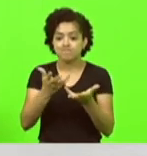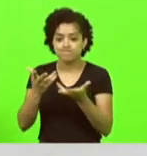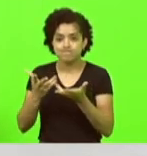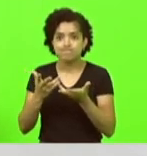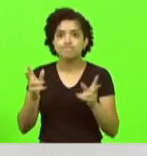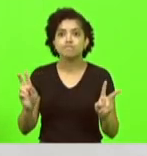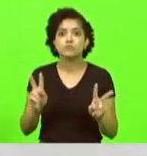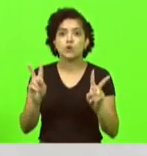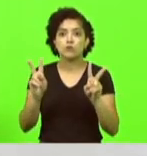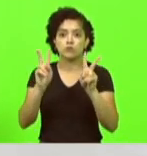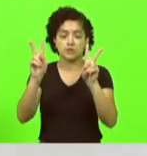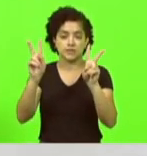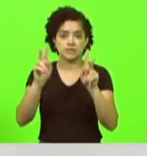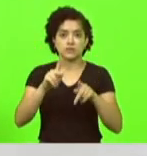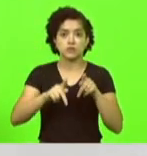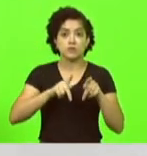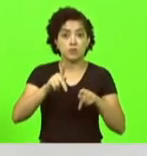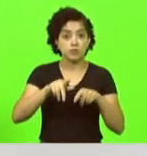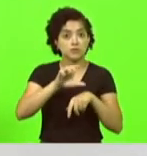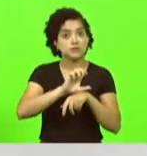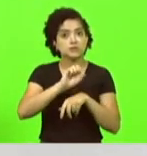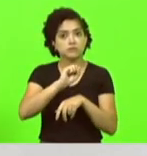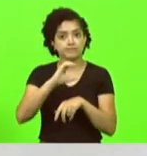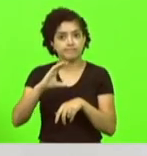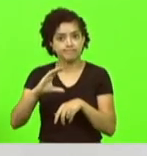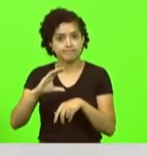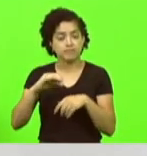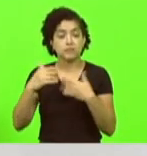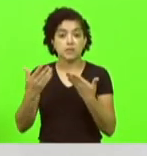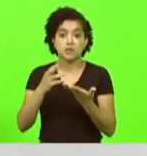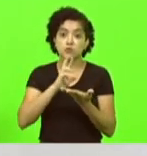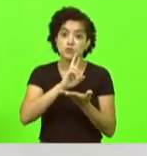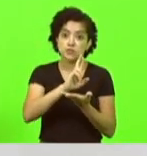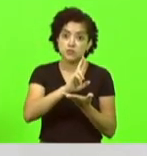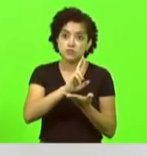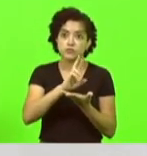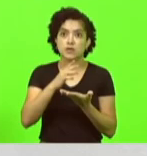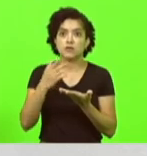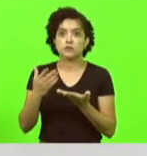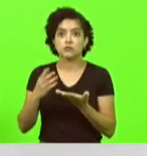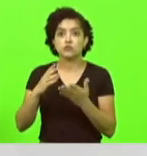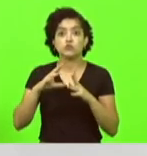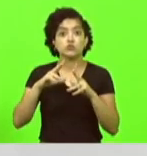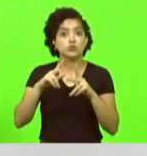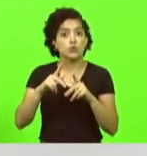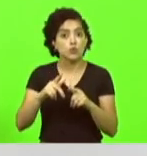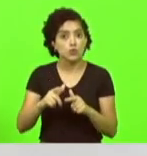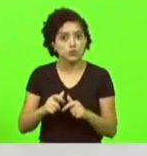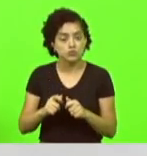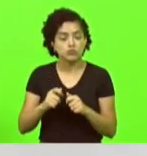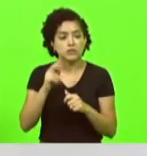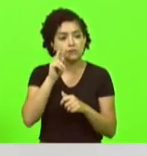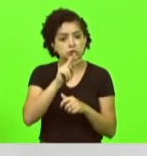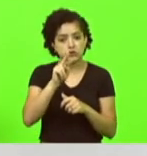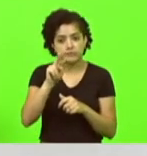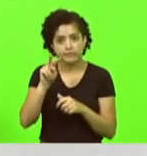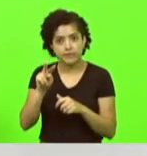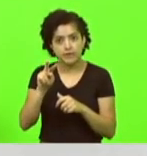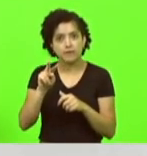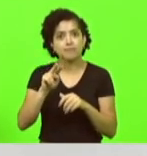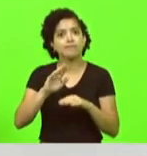do Catarinense do nosso estados e esses resultados todos nós estamos vendo na prática